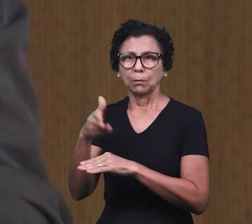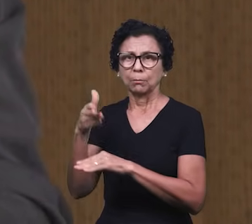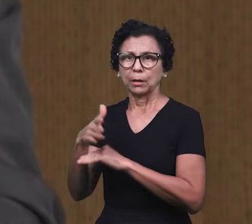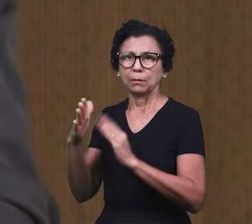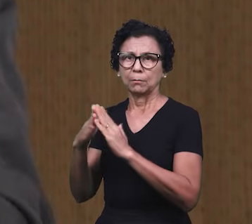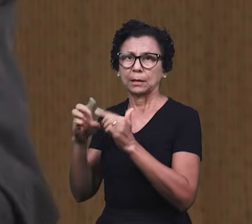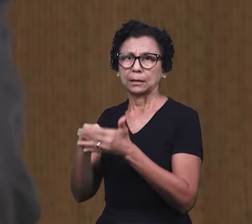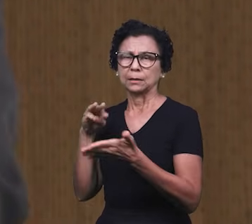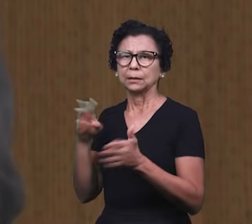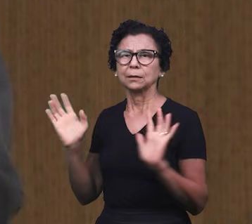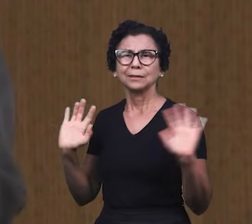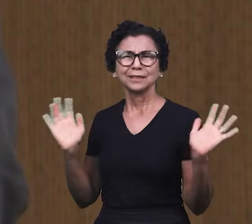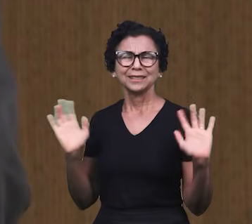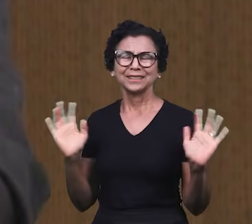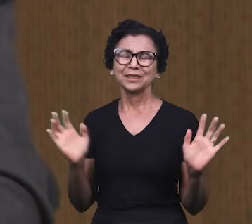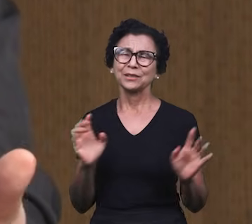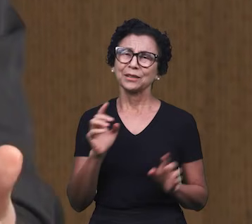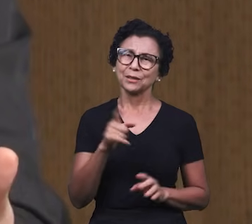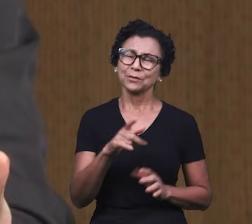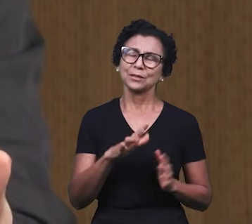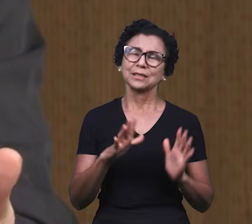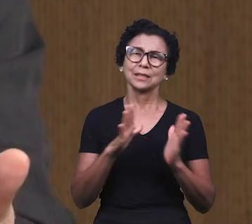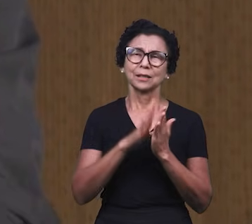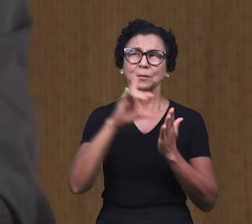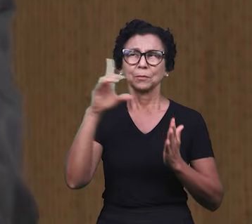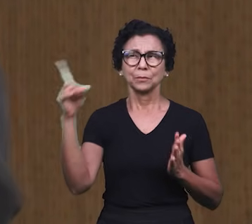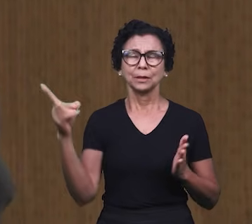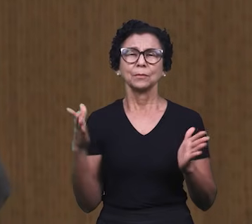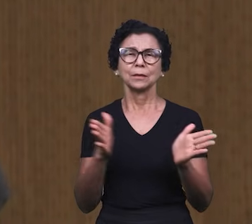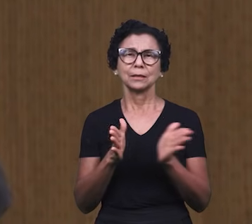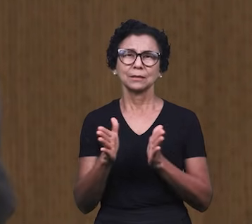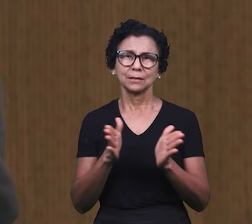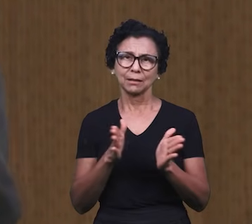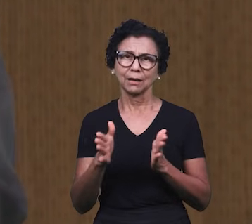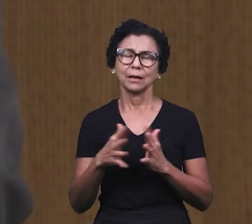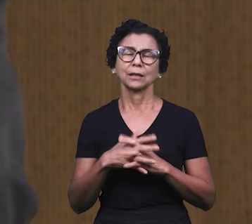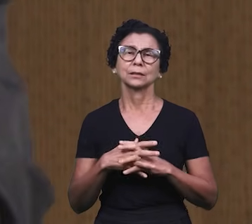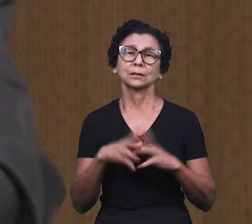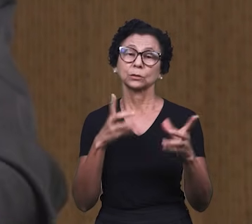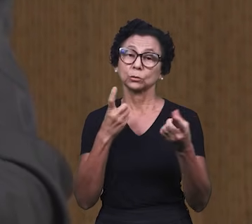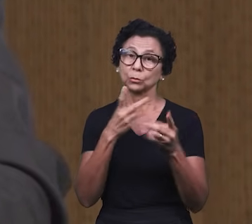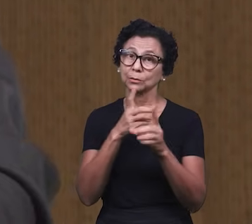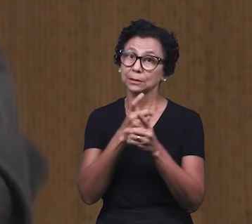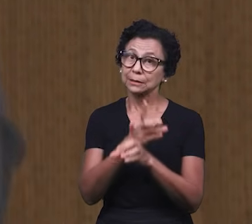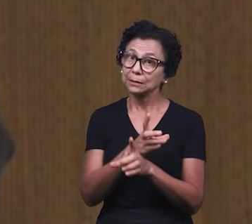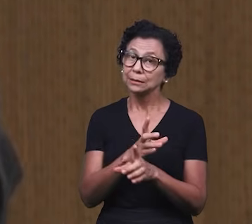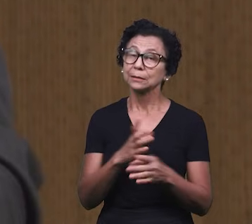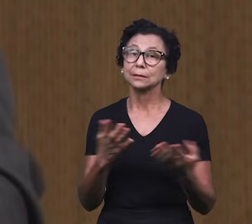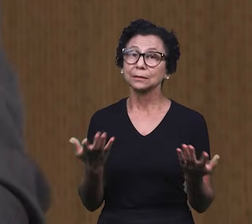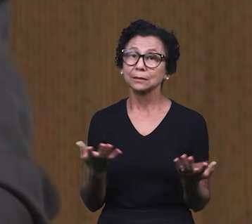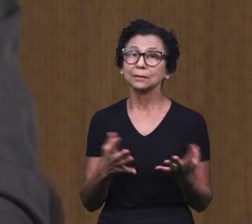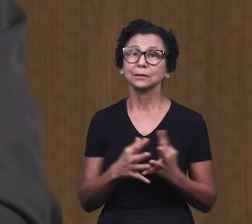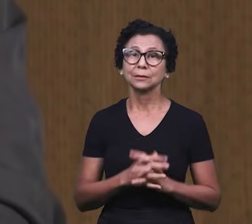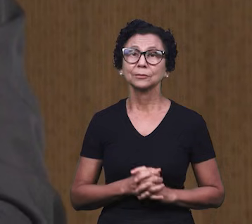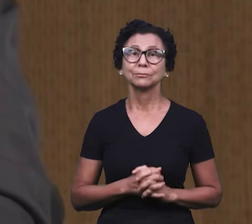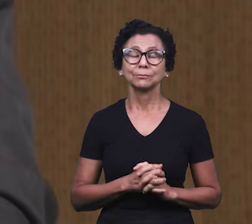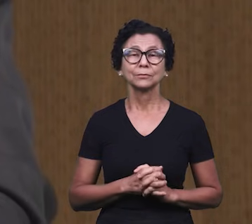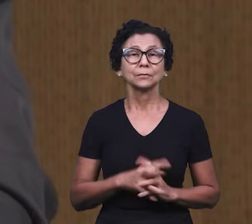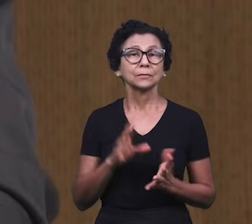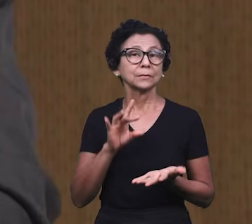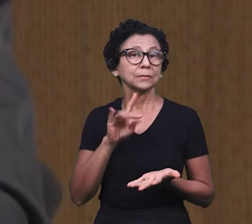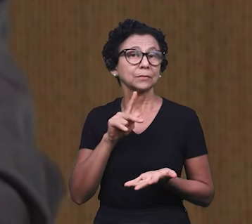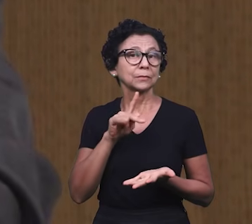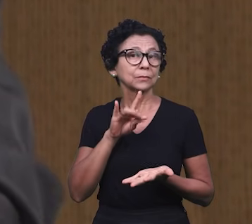interesse é que as pessoas tenham acesso à palavra do Senhor, à doutrina do Senhor, né, como ela